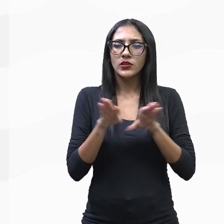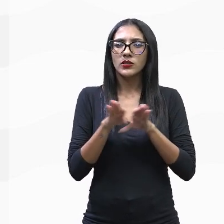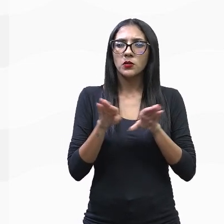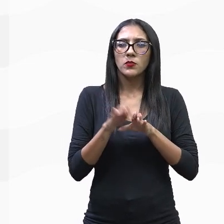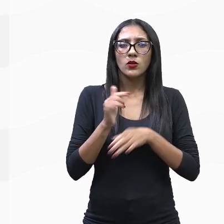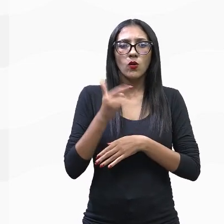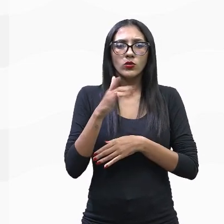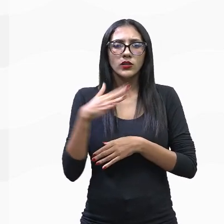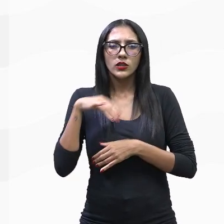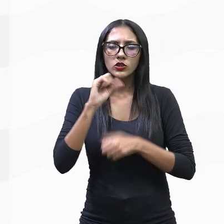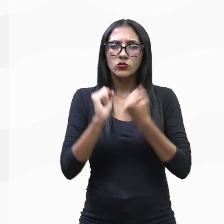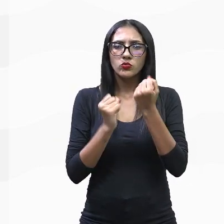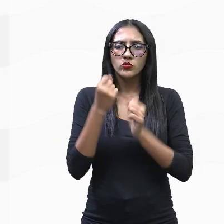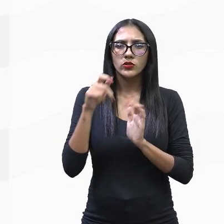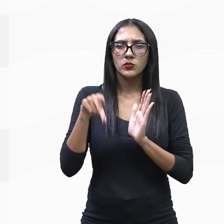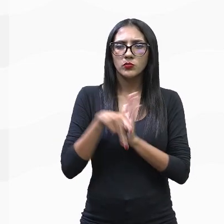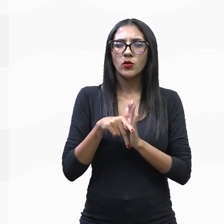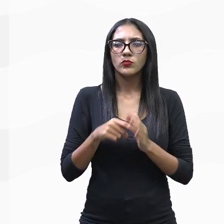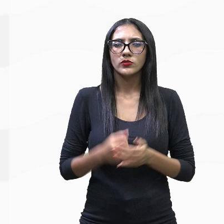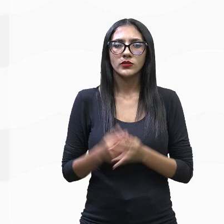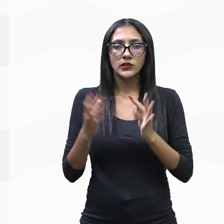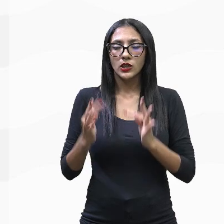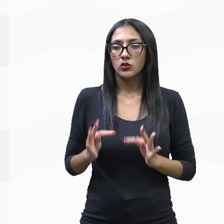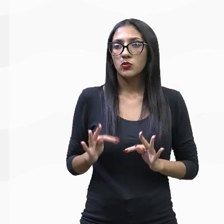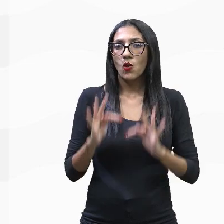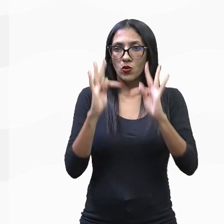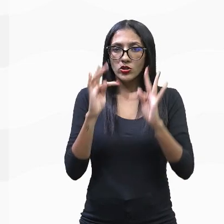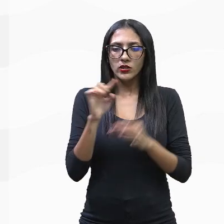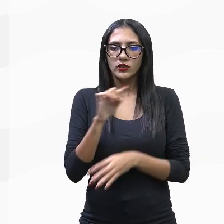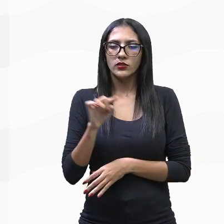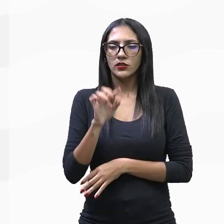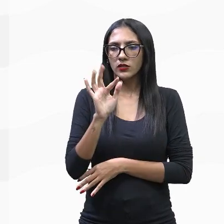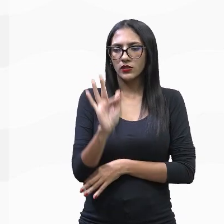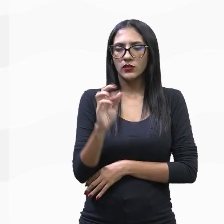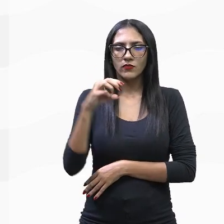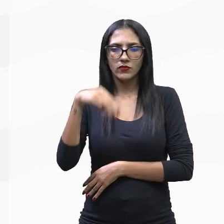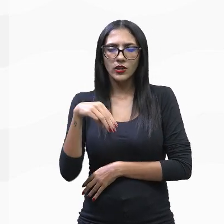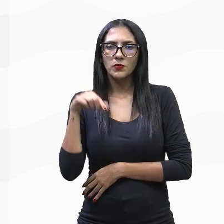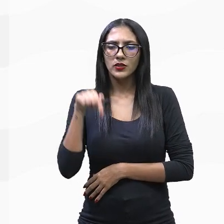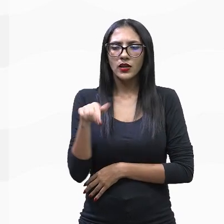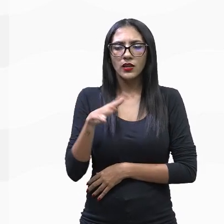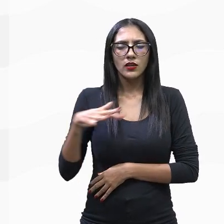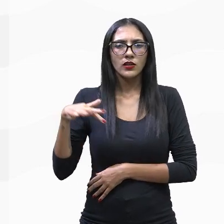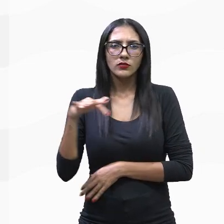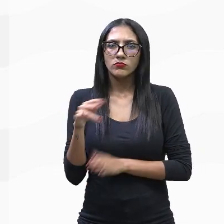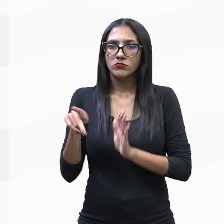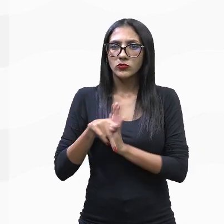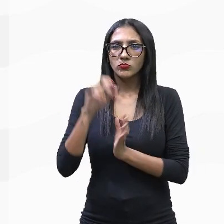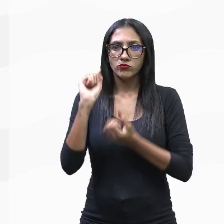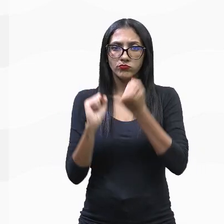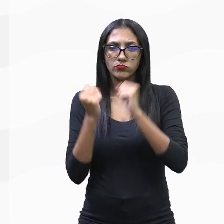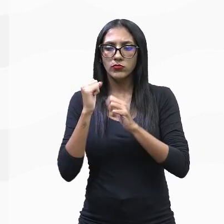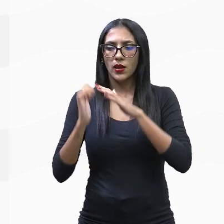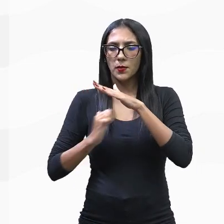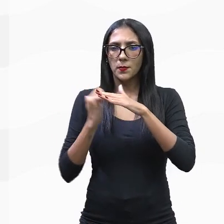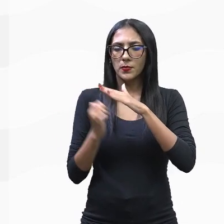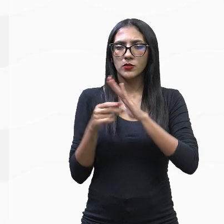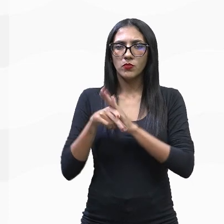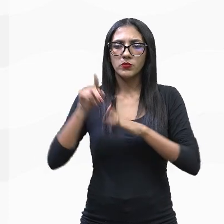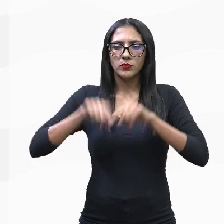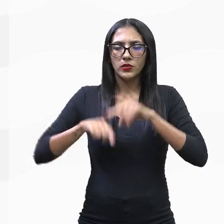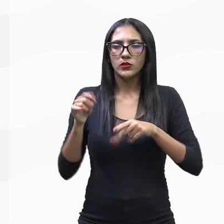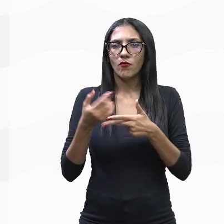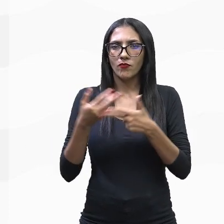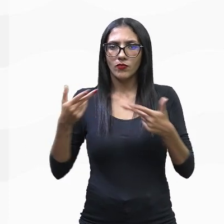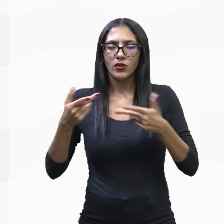indústrias tecnológicas, como a Zona Franca de Manaus, que abriga fábricas de eletrônicos e outros produtos. E já que nós